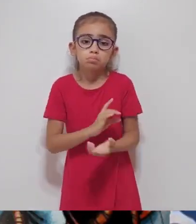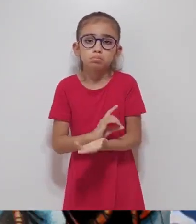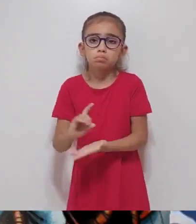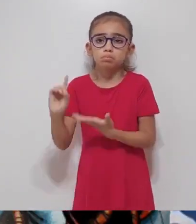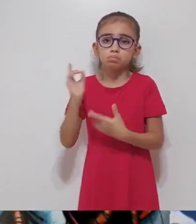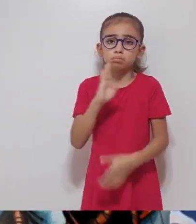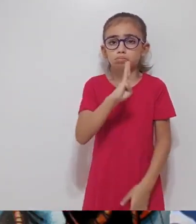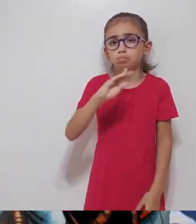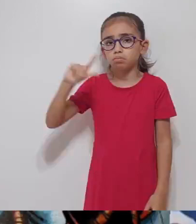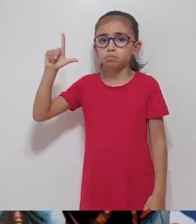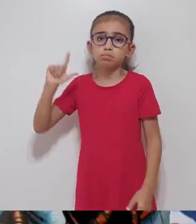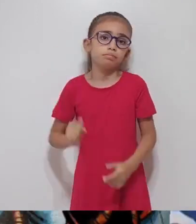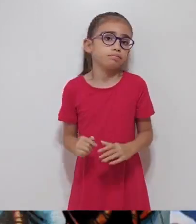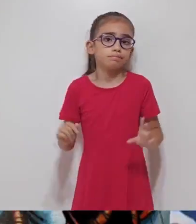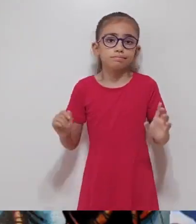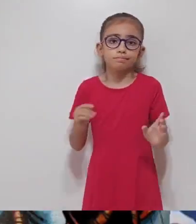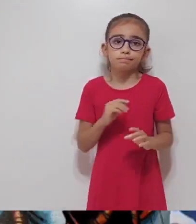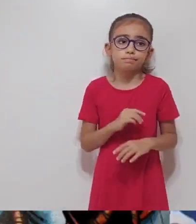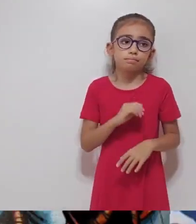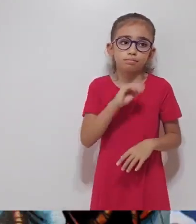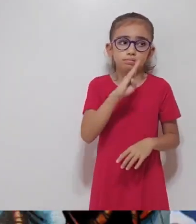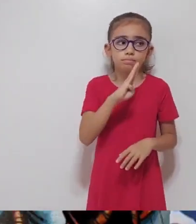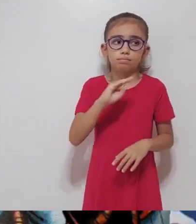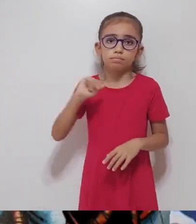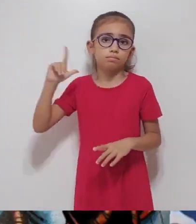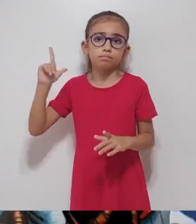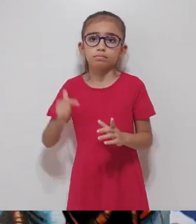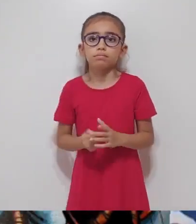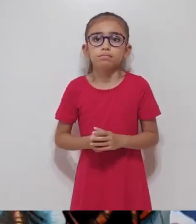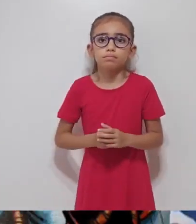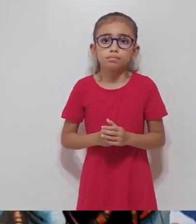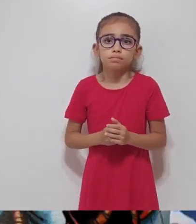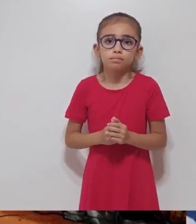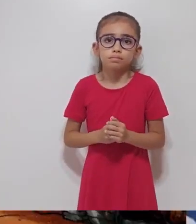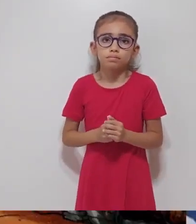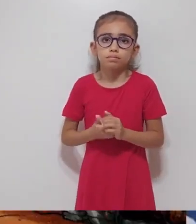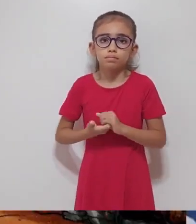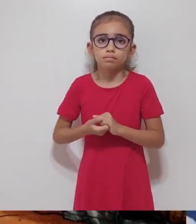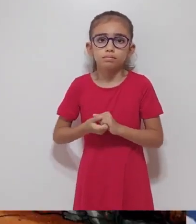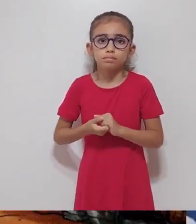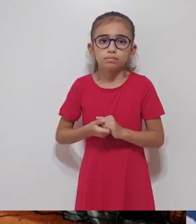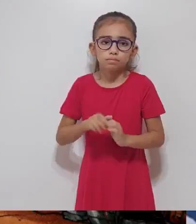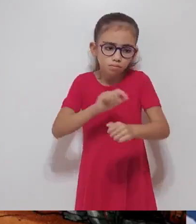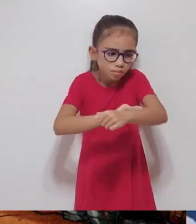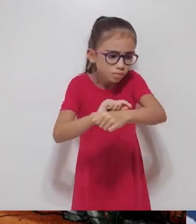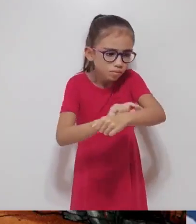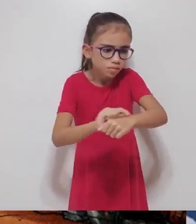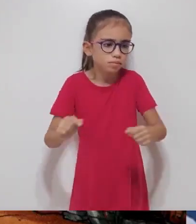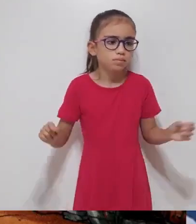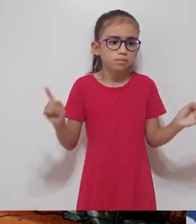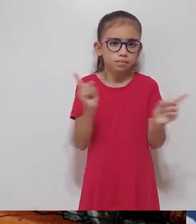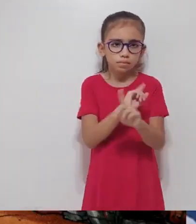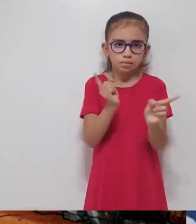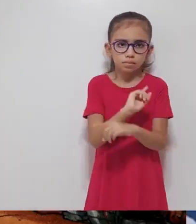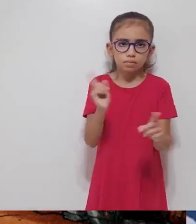Deus Baal. E Baal não respondia. E eles ficaram desesperados. Chegaram até se cortar,